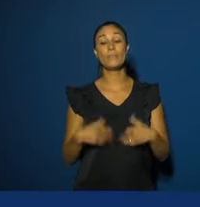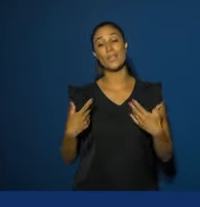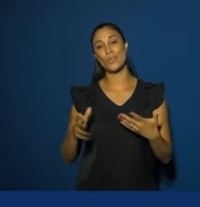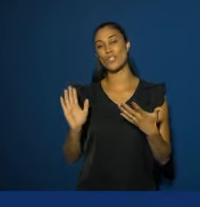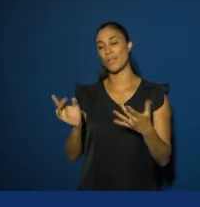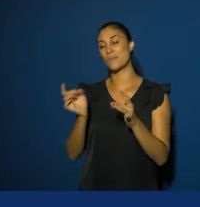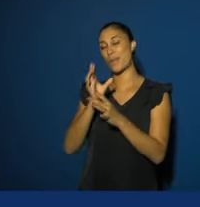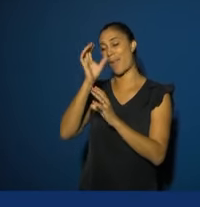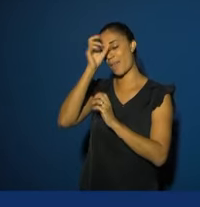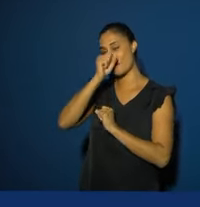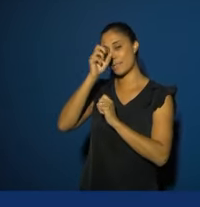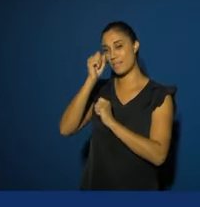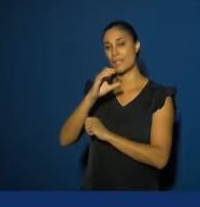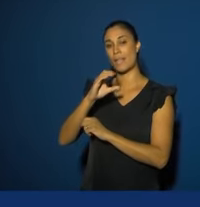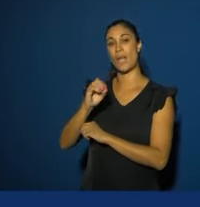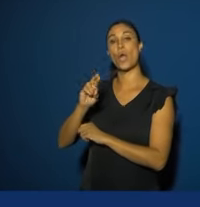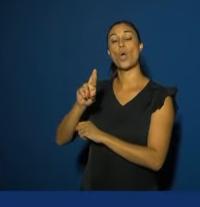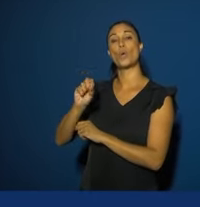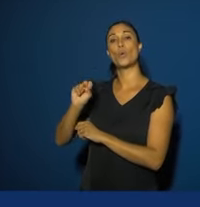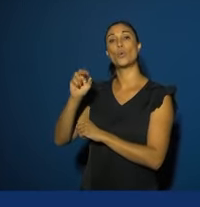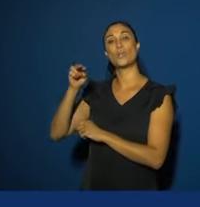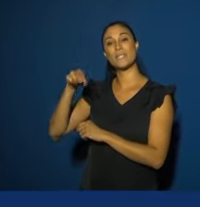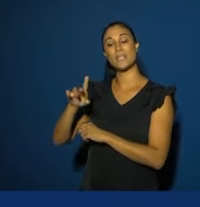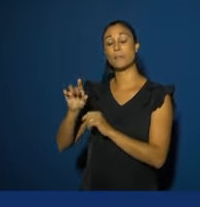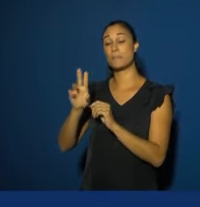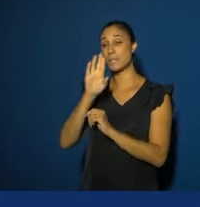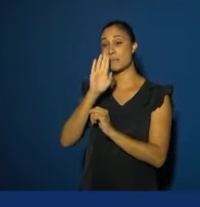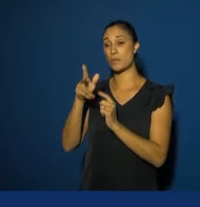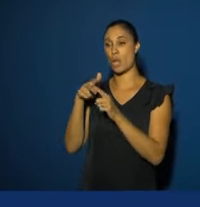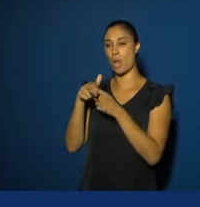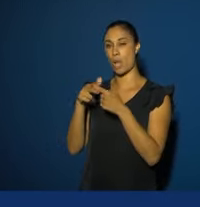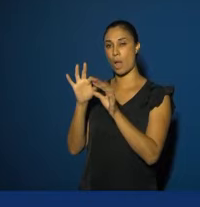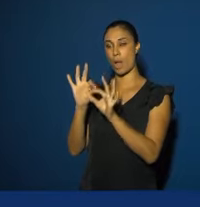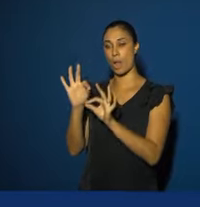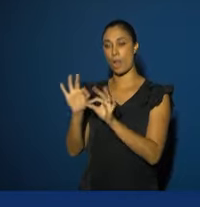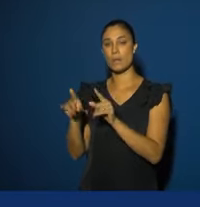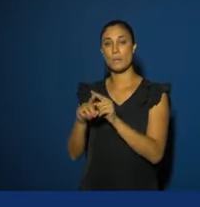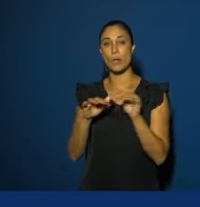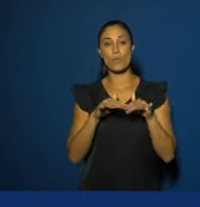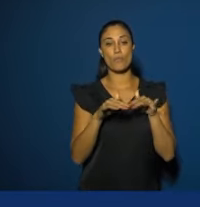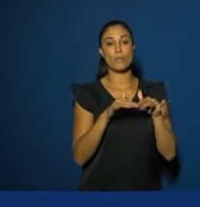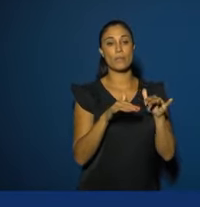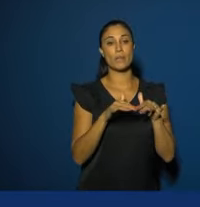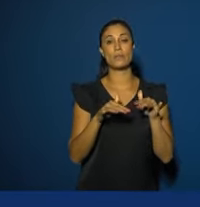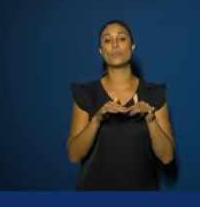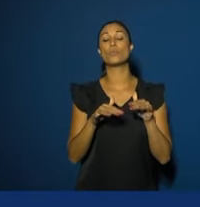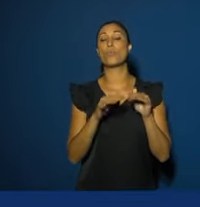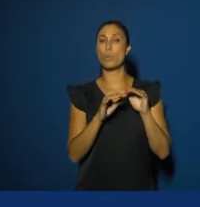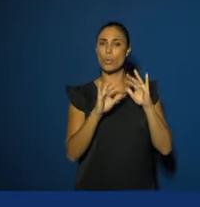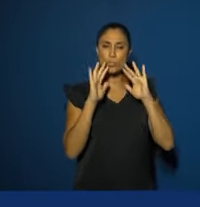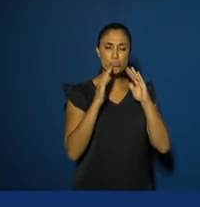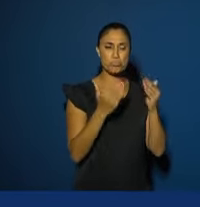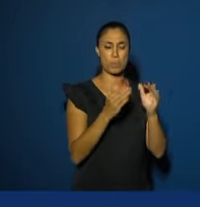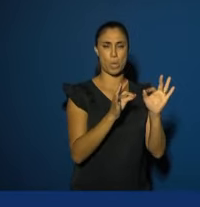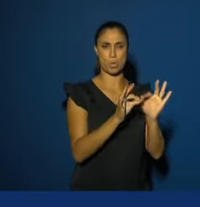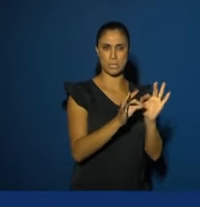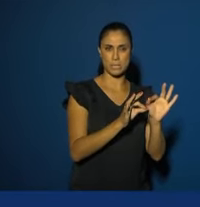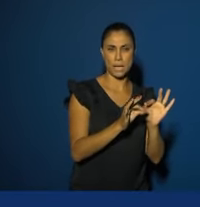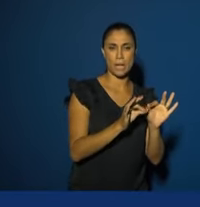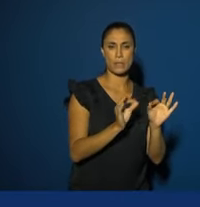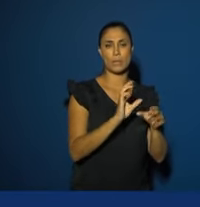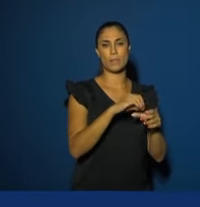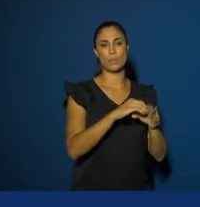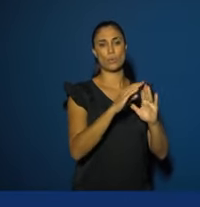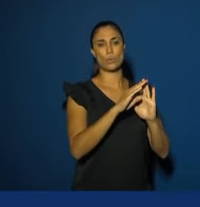aprendidas da Corsan principalmente no aspecto regulatório e um movimento muito concatenado muito organizado e dentro do